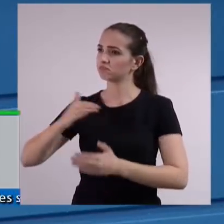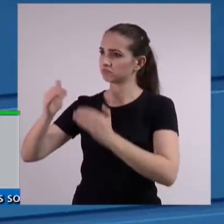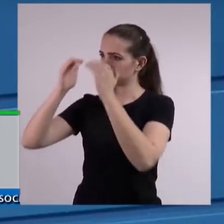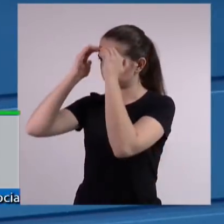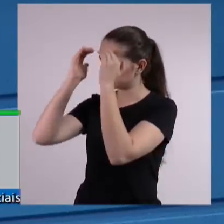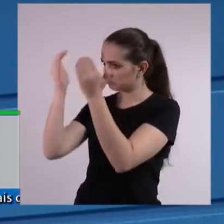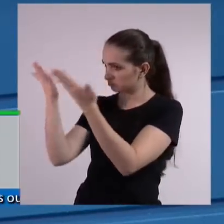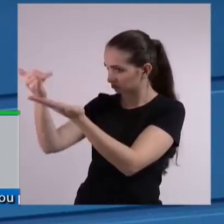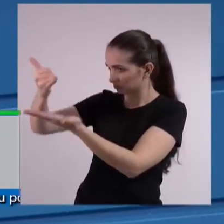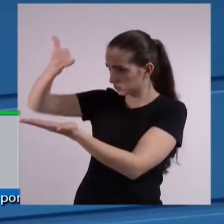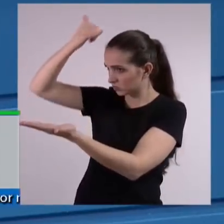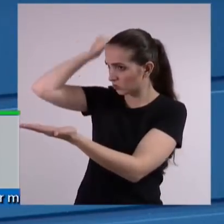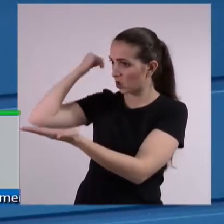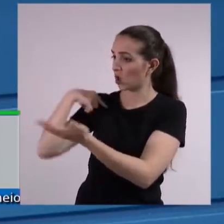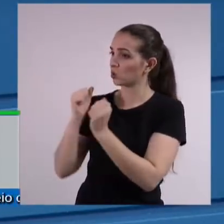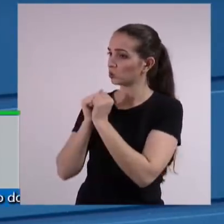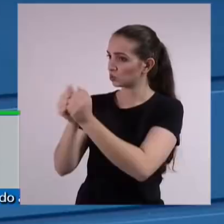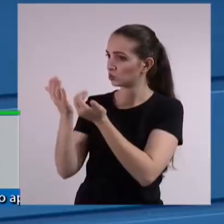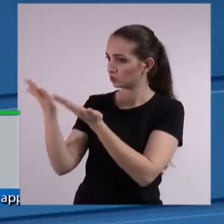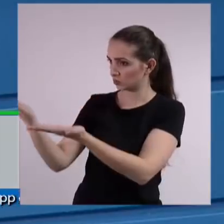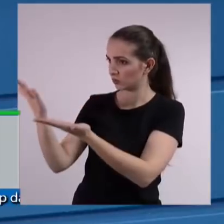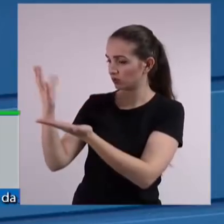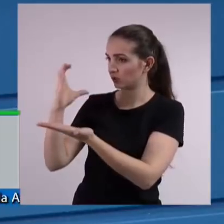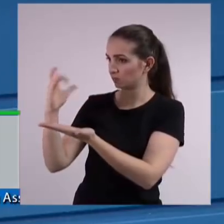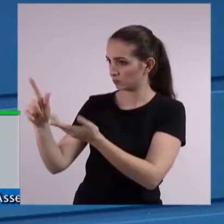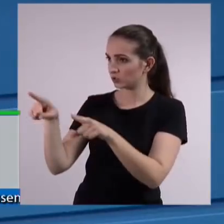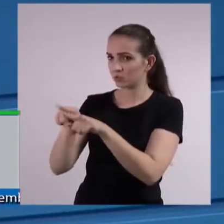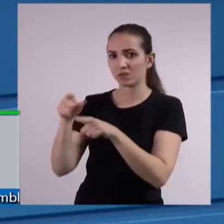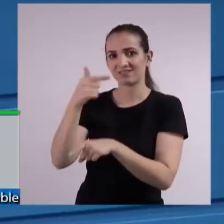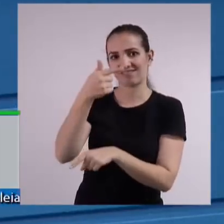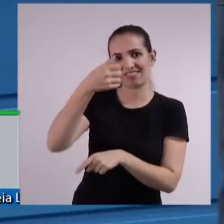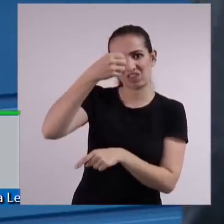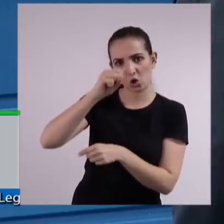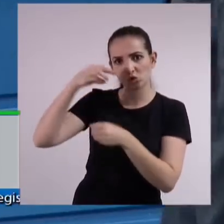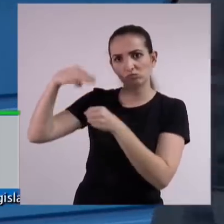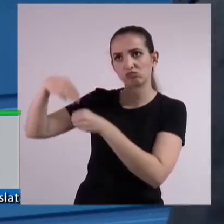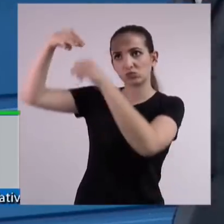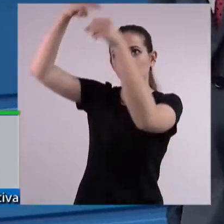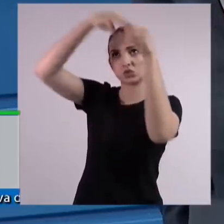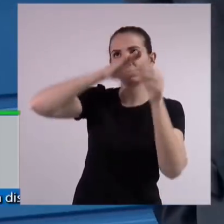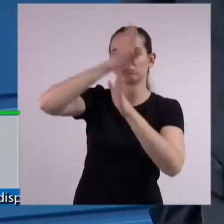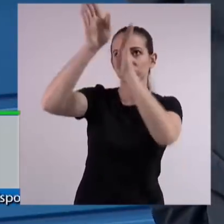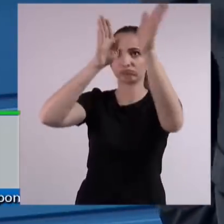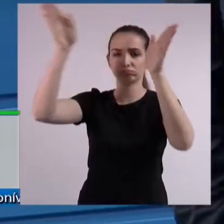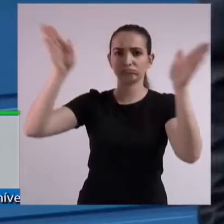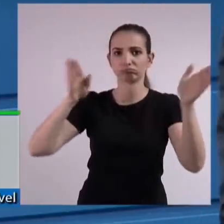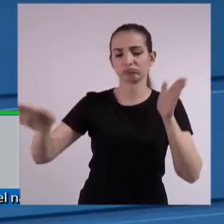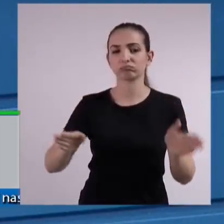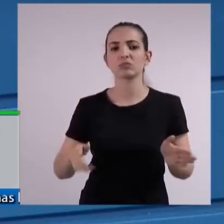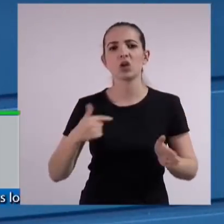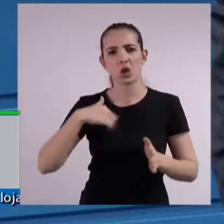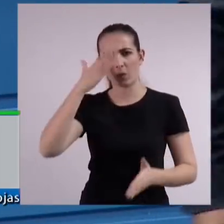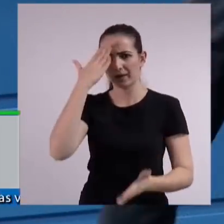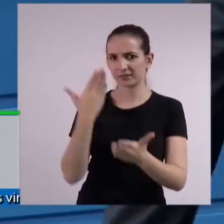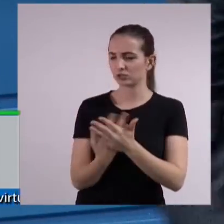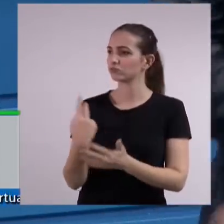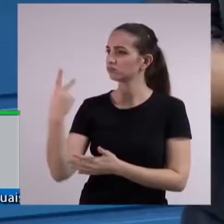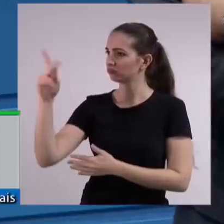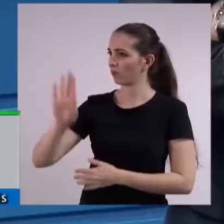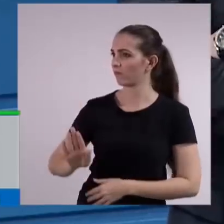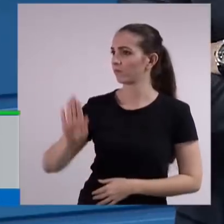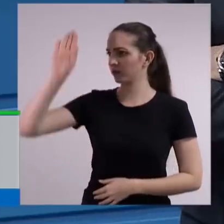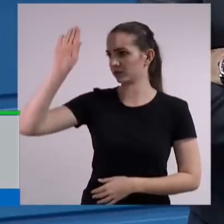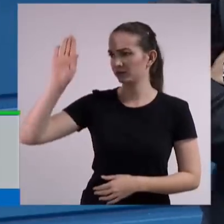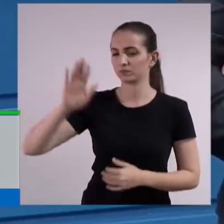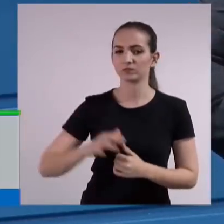em Campo Grande e nos outros 78 municípios, porque acredito na sua candidatura.